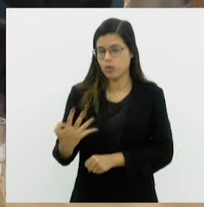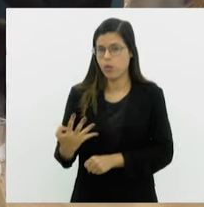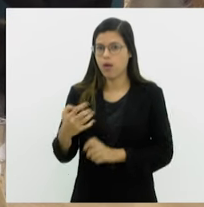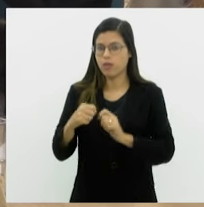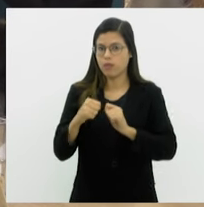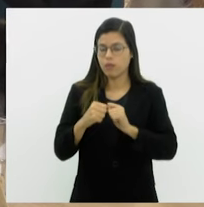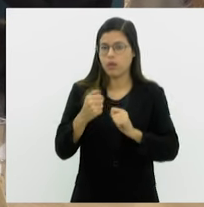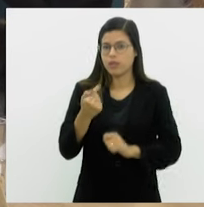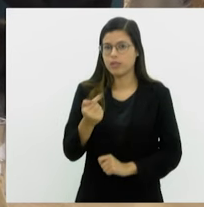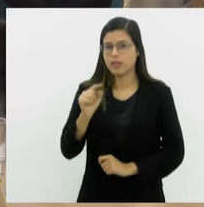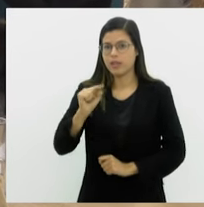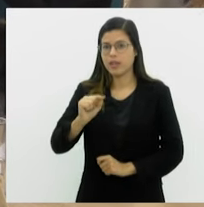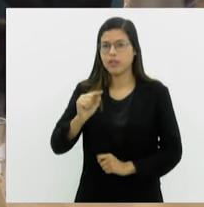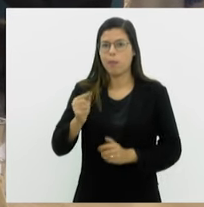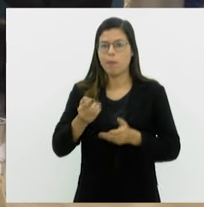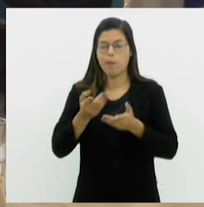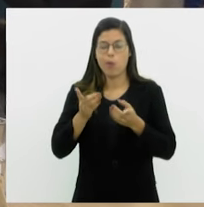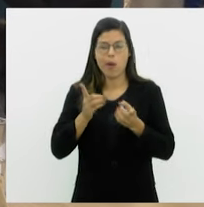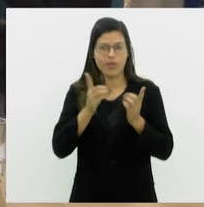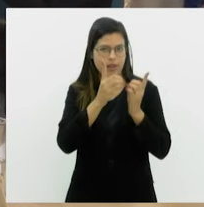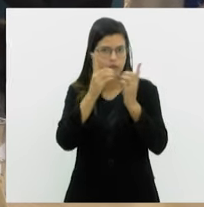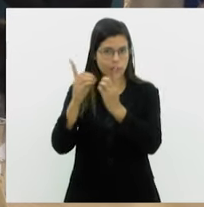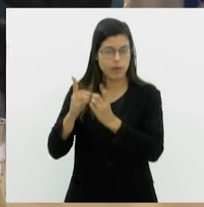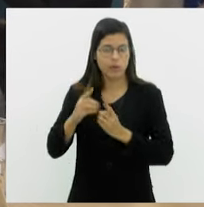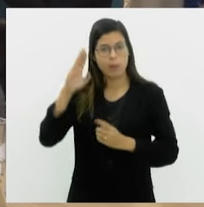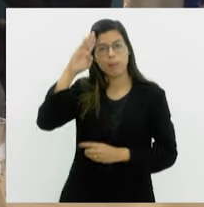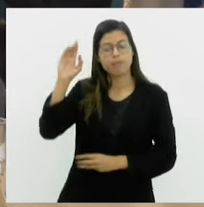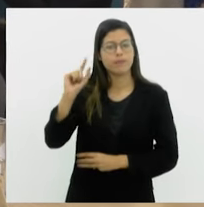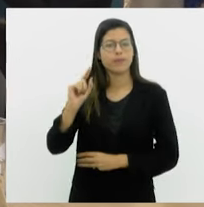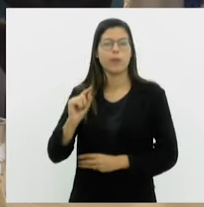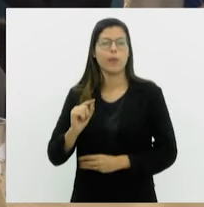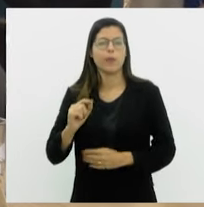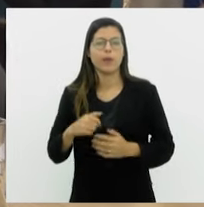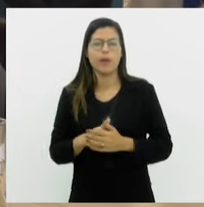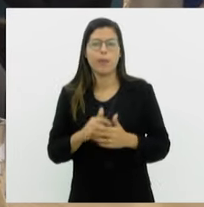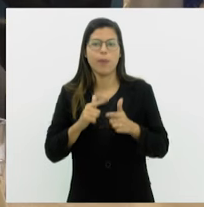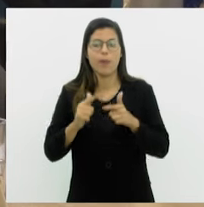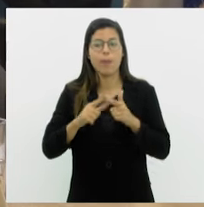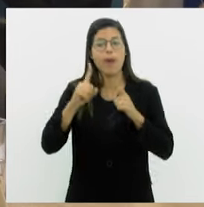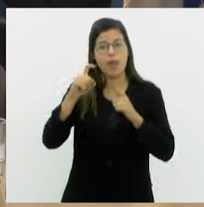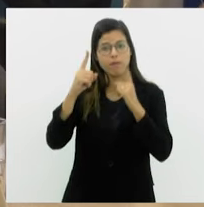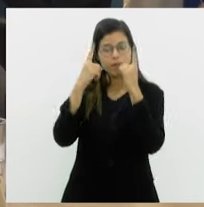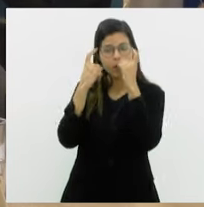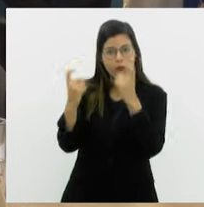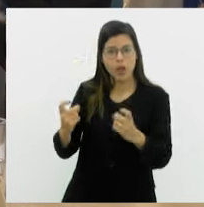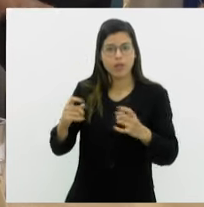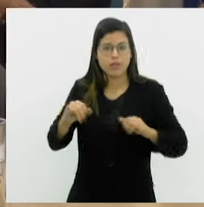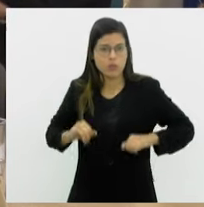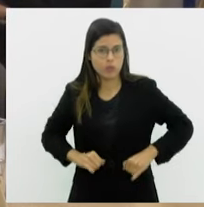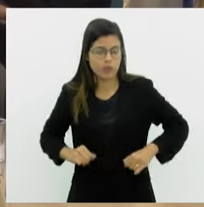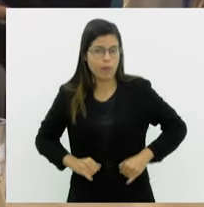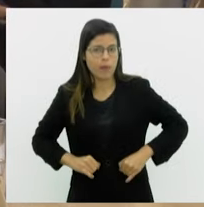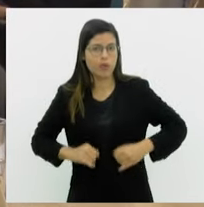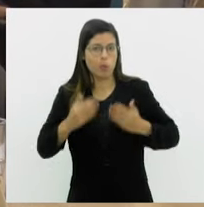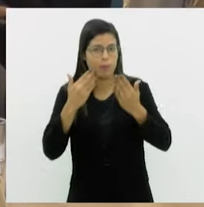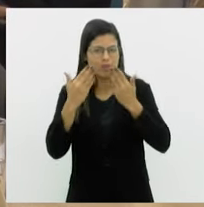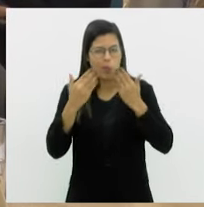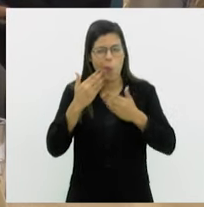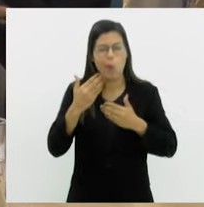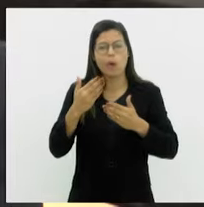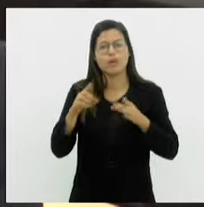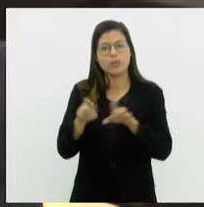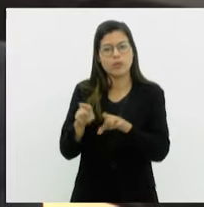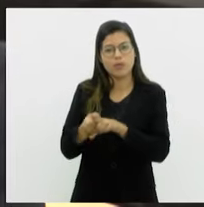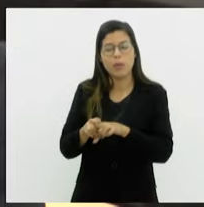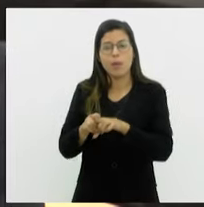7 mil atendimentos. As principais demandas são motivadas por violência, sofrimento psíquico e busca por